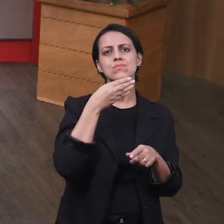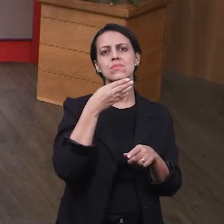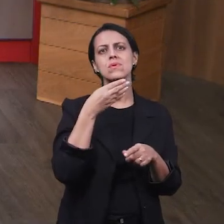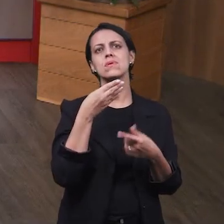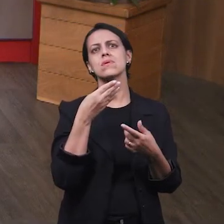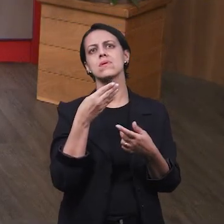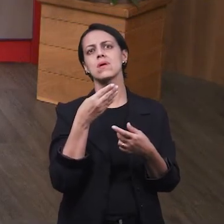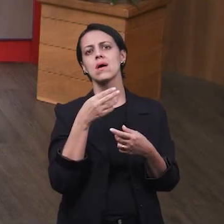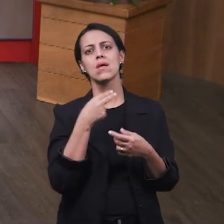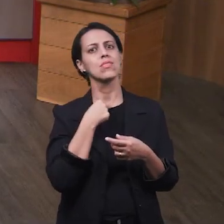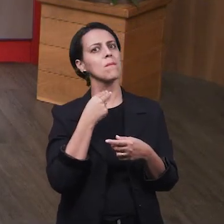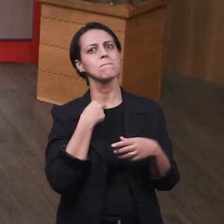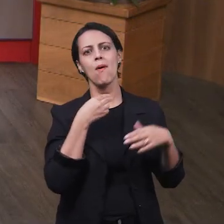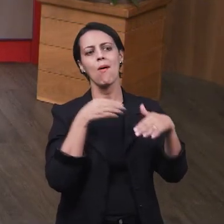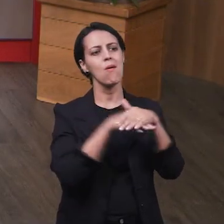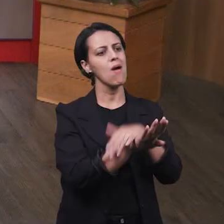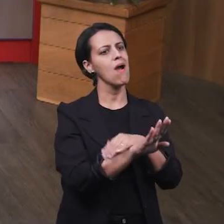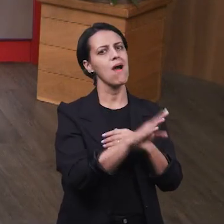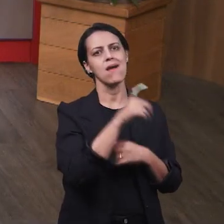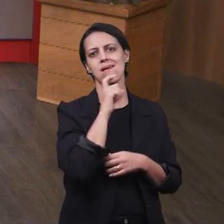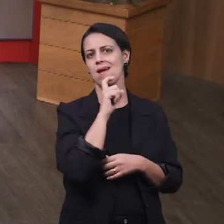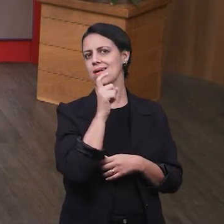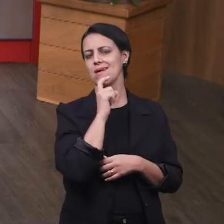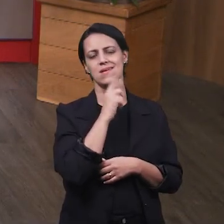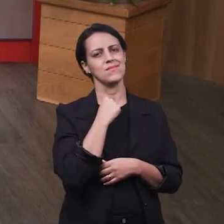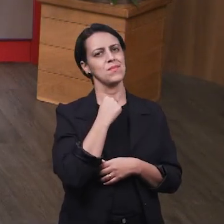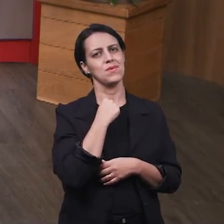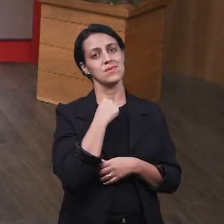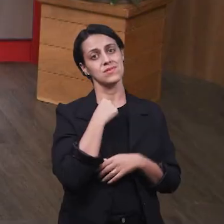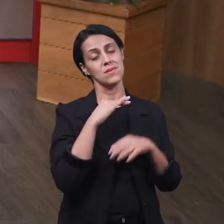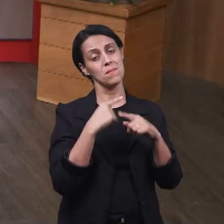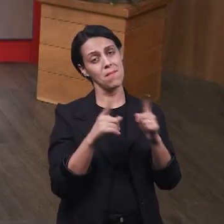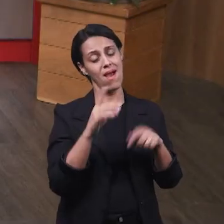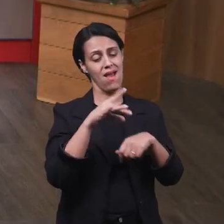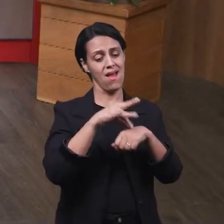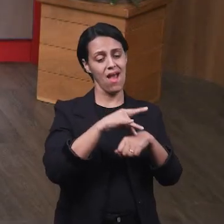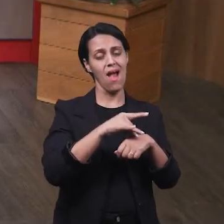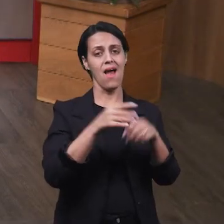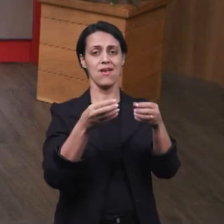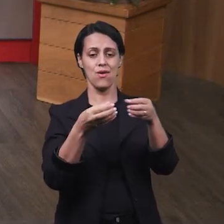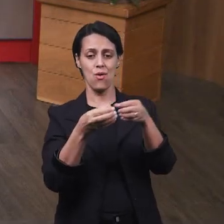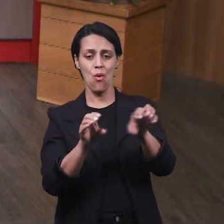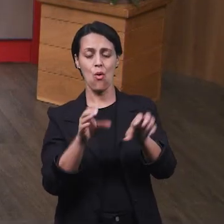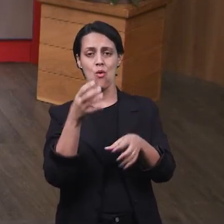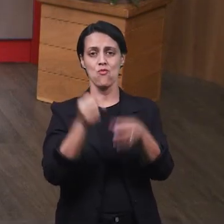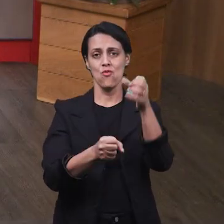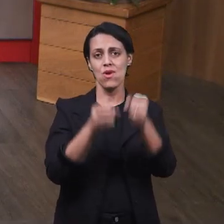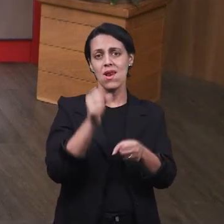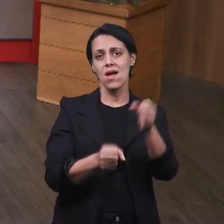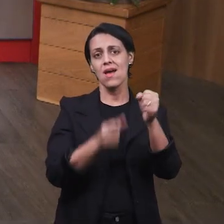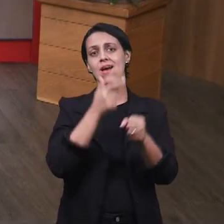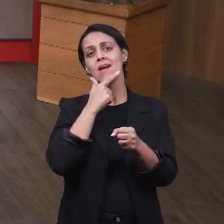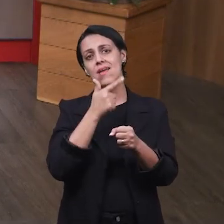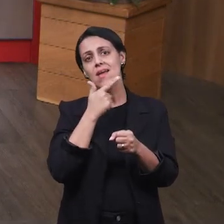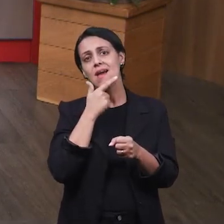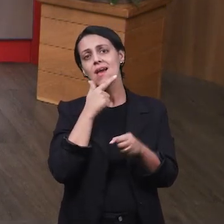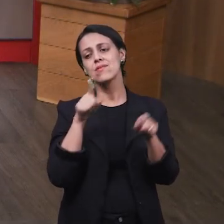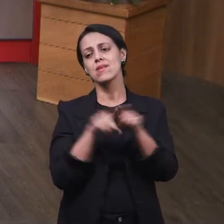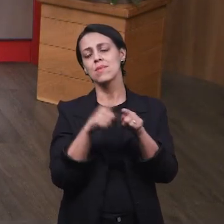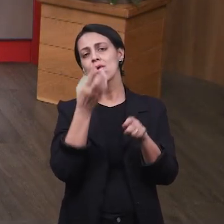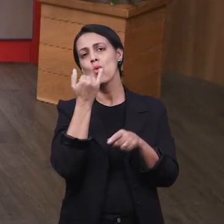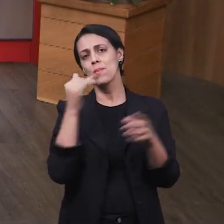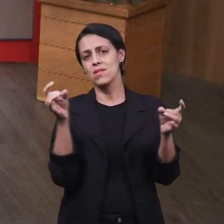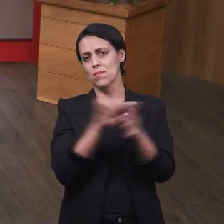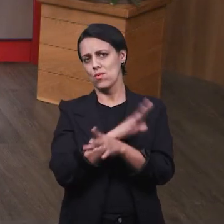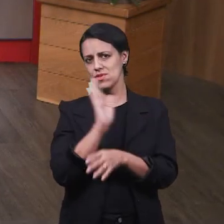não devem ser guardados na geladeira. Já as carnes, os ovos, leites e derivados e comidas prontas devem